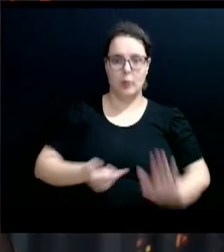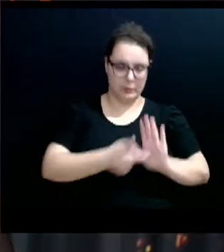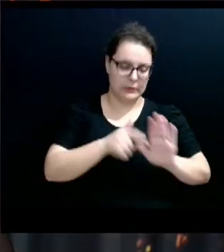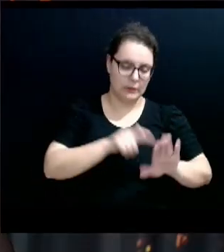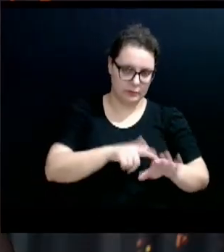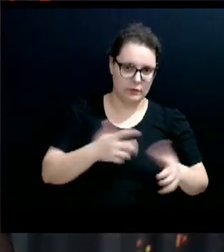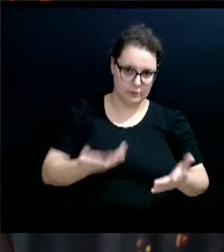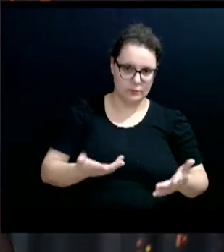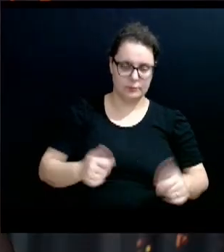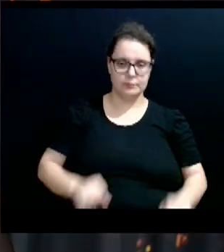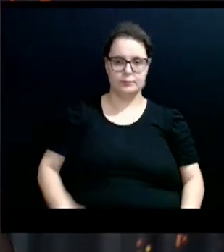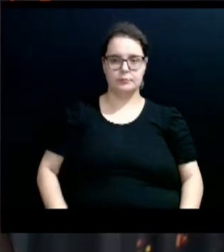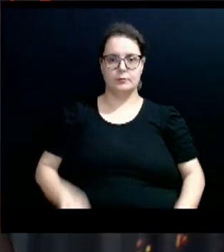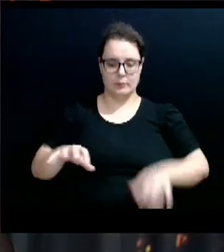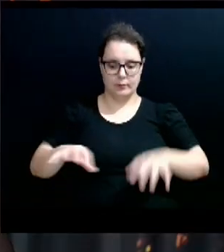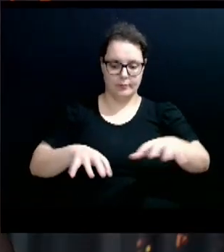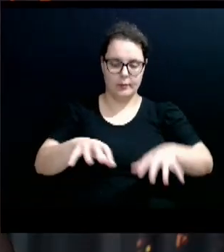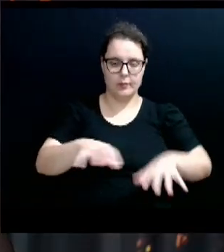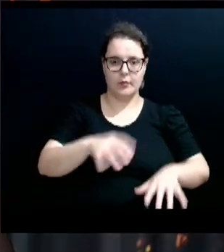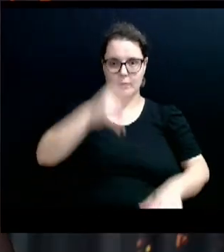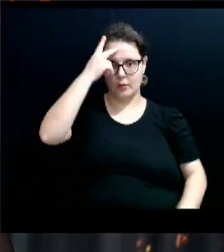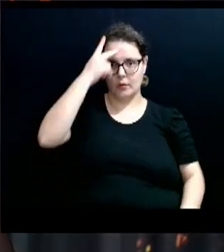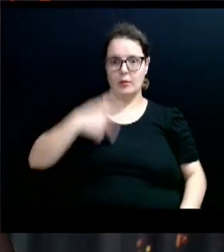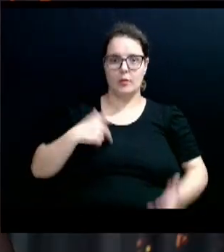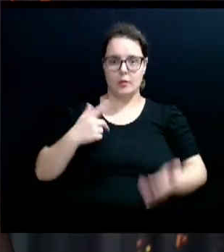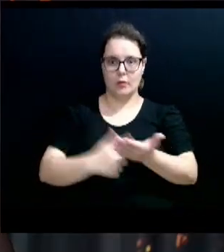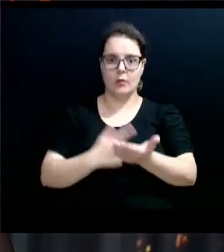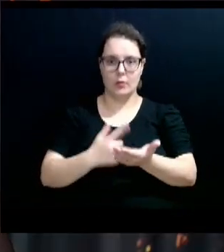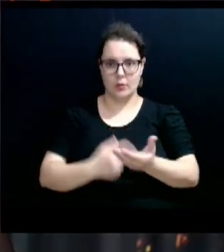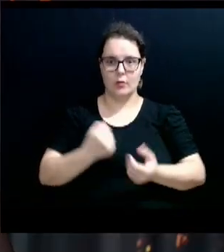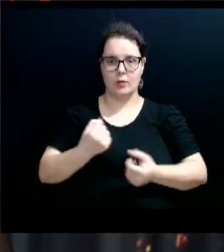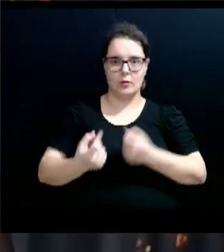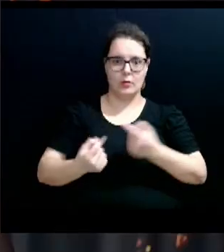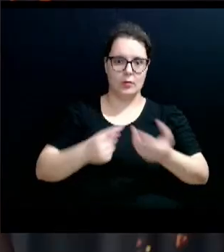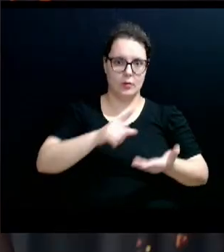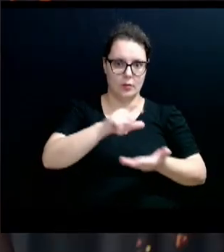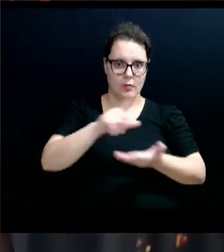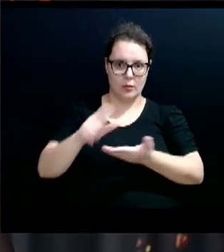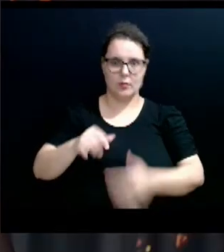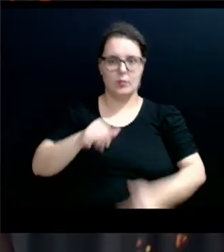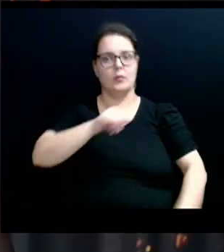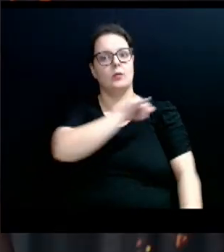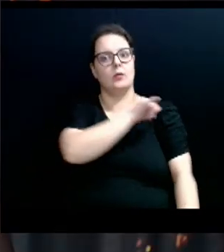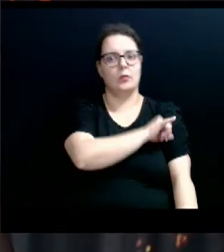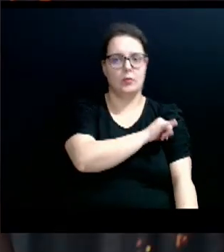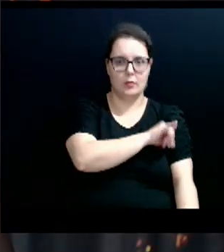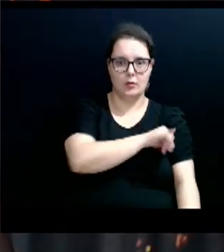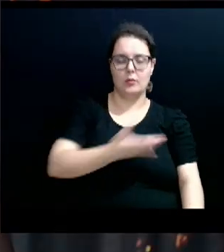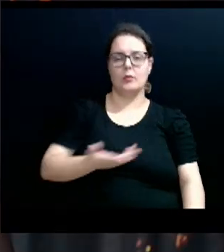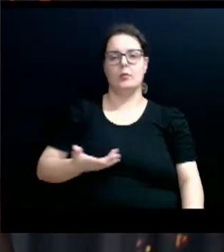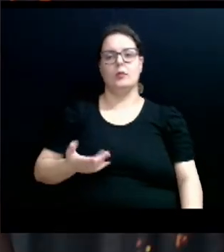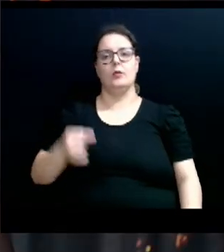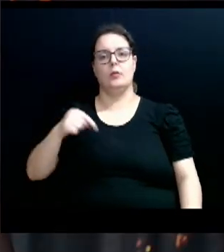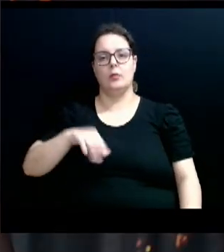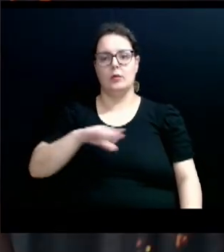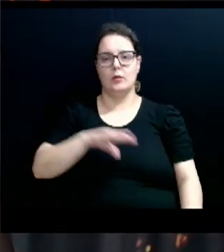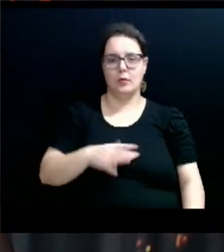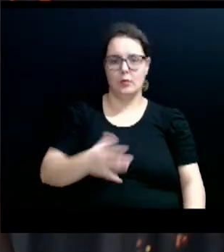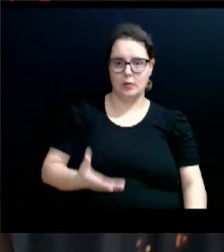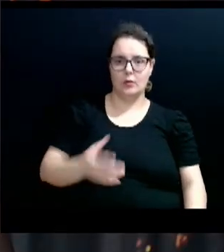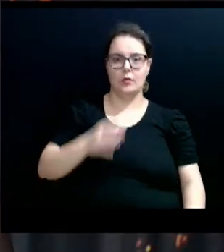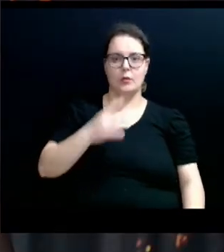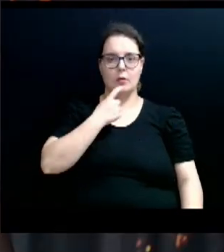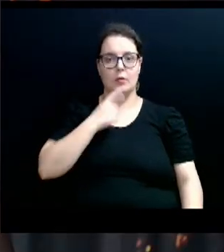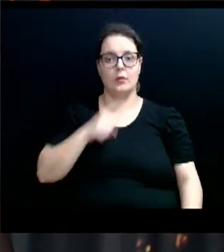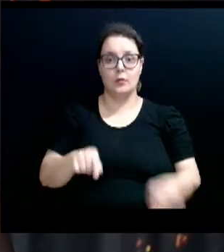nesse mapeamento, né, no próprio livro, vai ter algumas fotos do Rio de Janeiro, aqui da cidade de Campinas também,